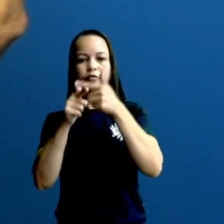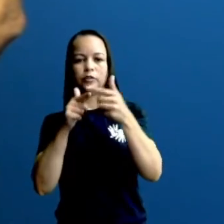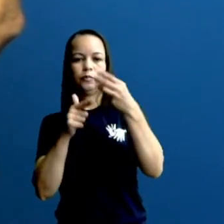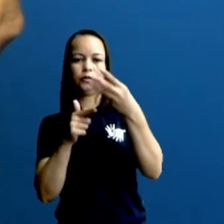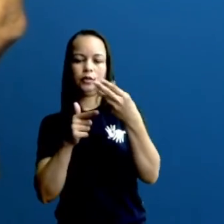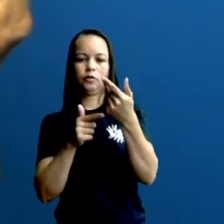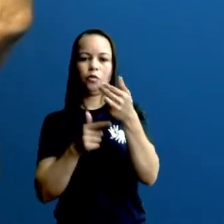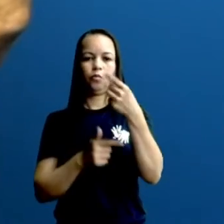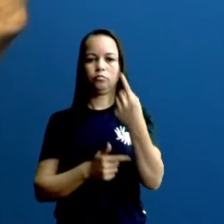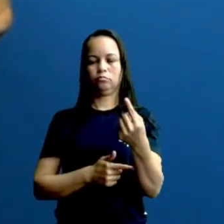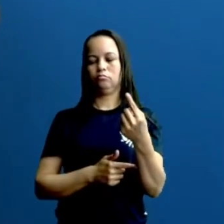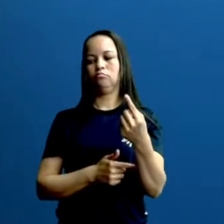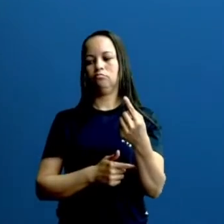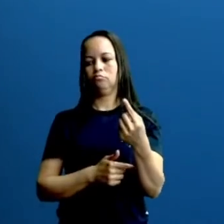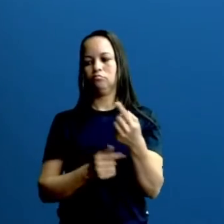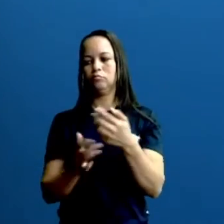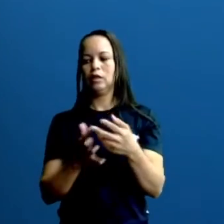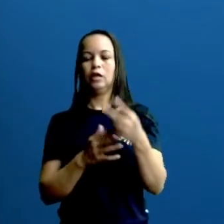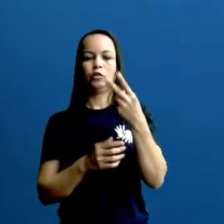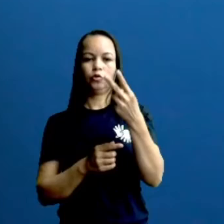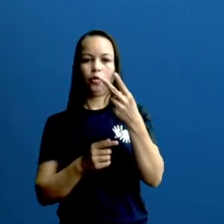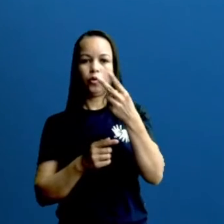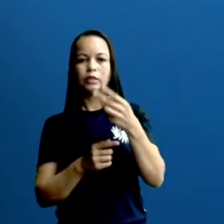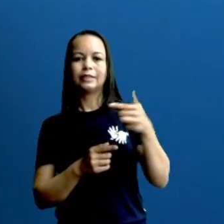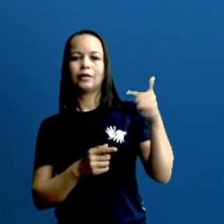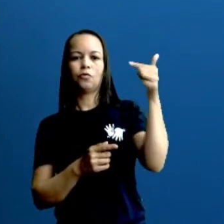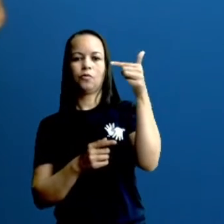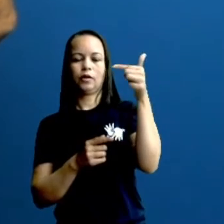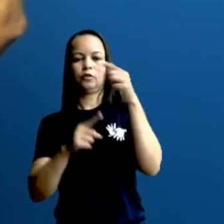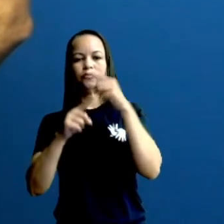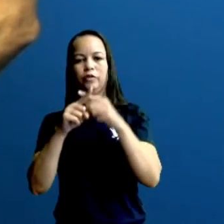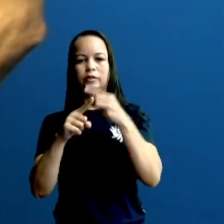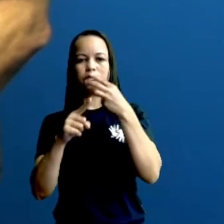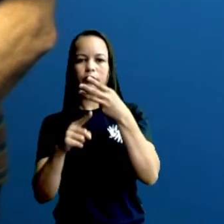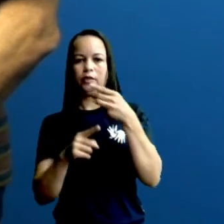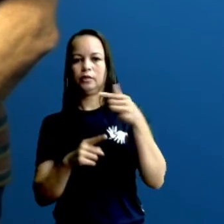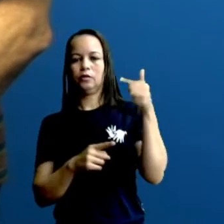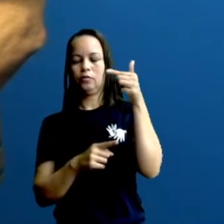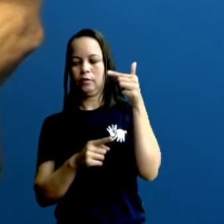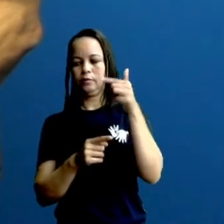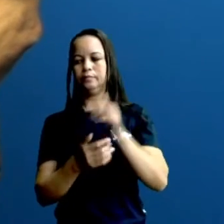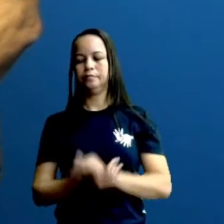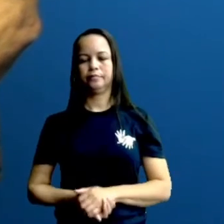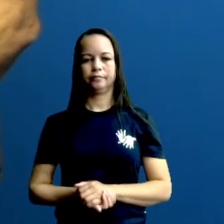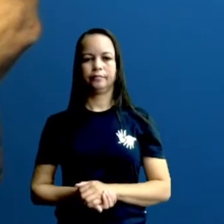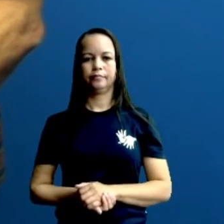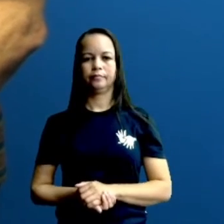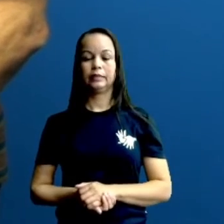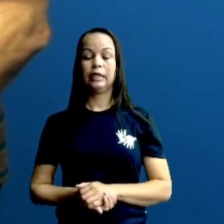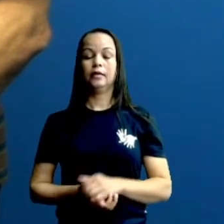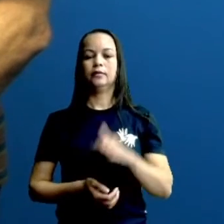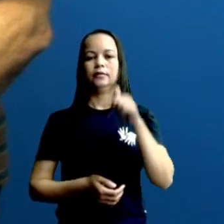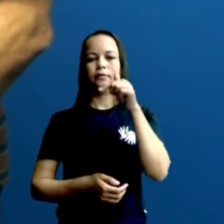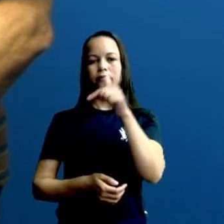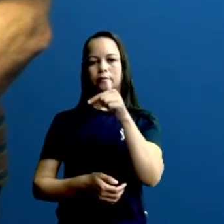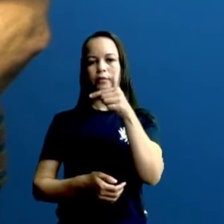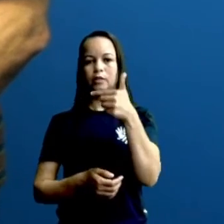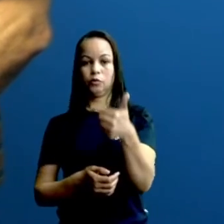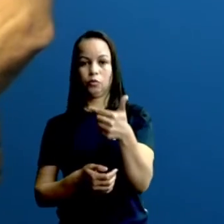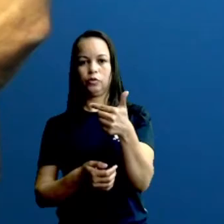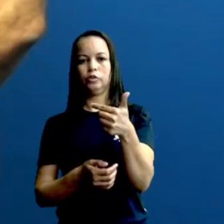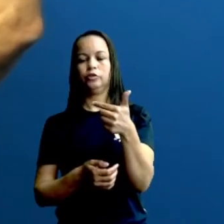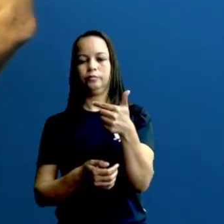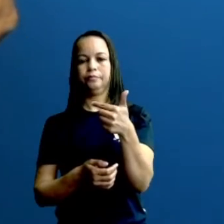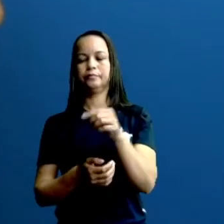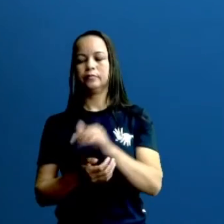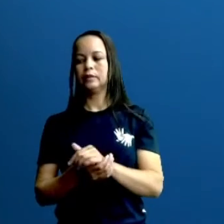do 36 dá 2 ao quadrado vezes 3 ao quadrado. Muito bem. 72,